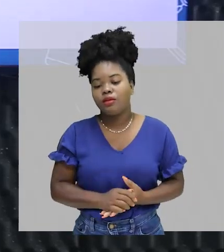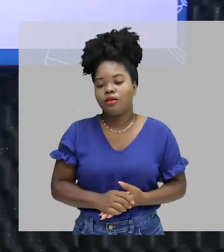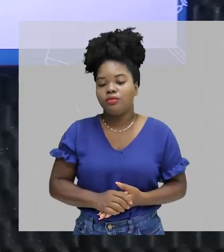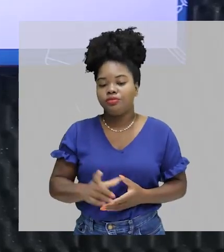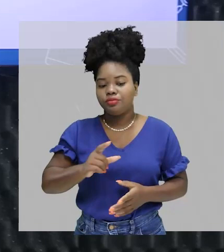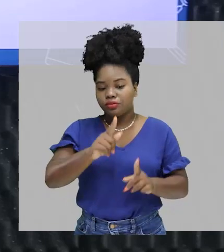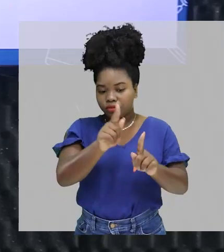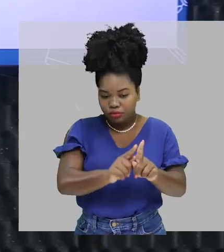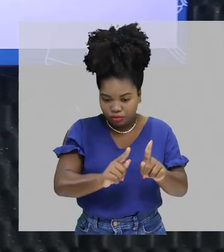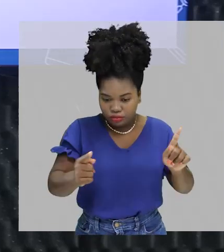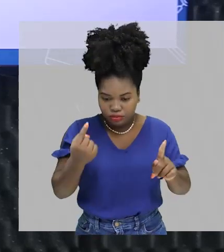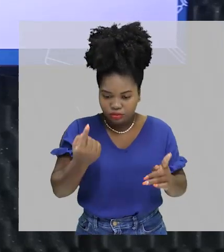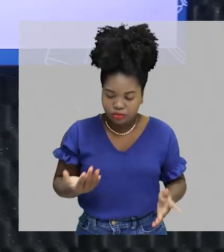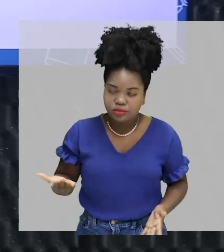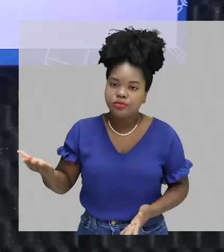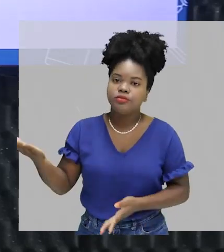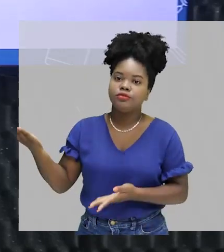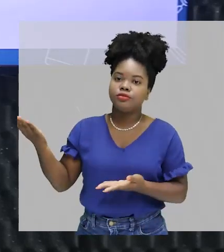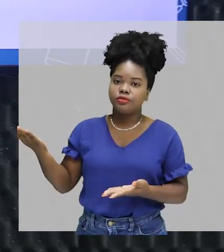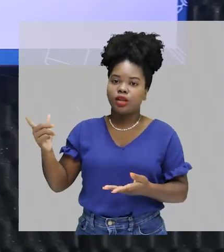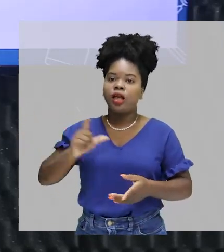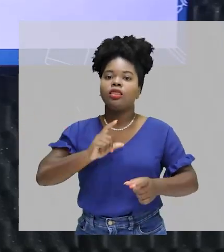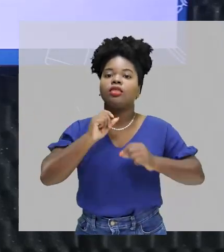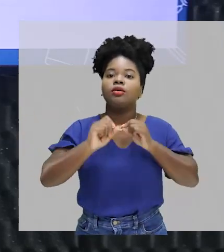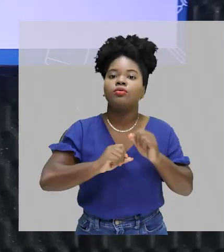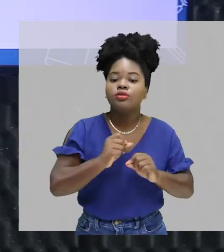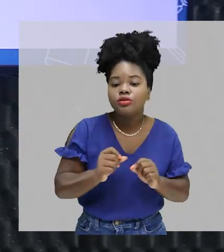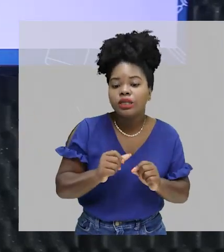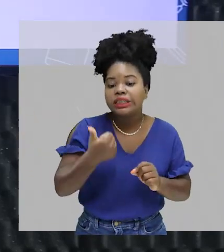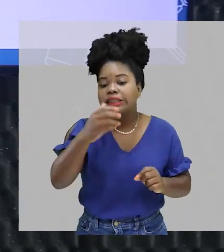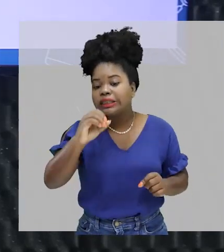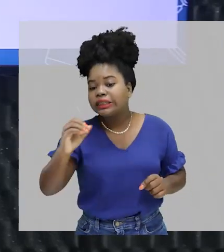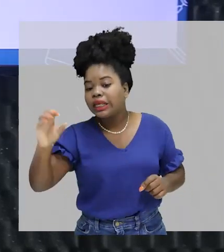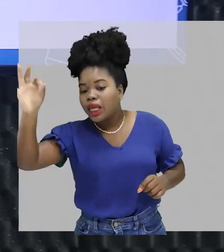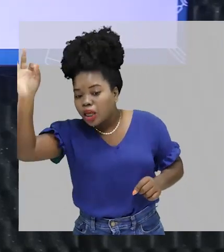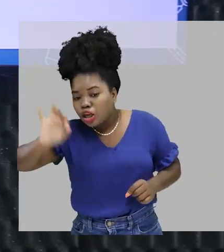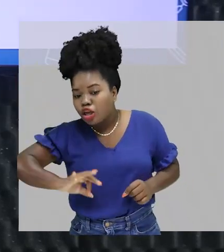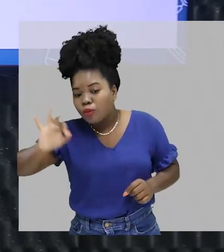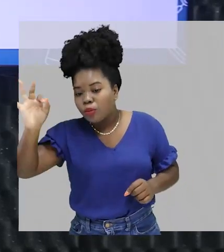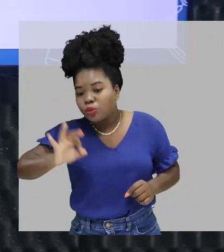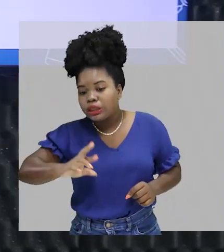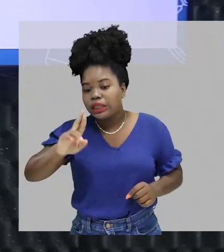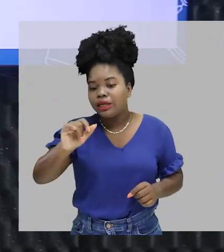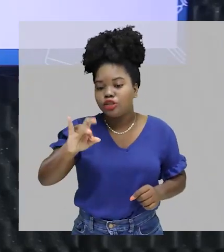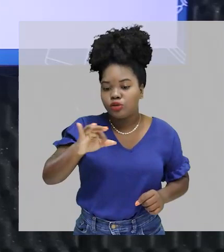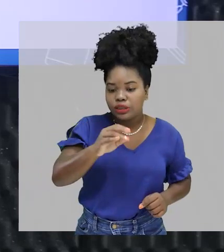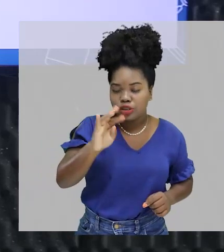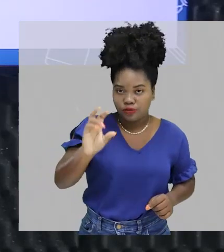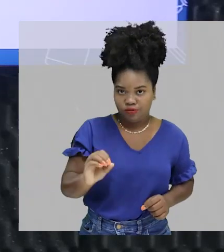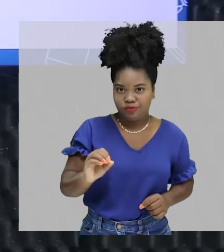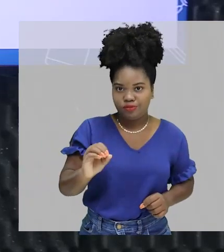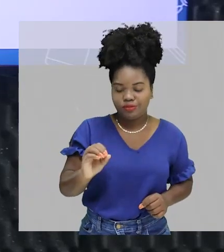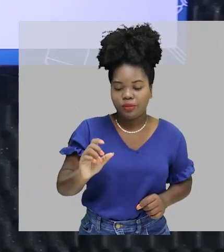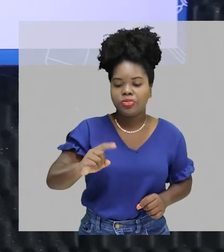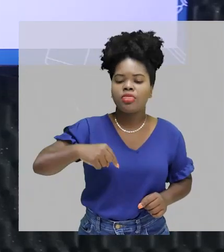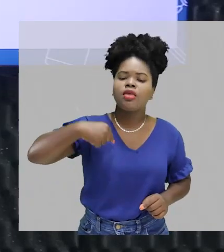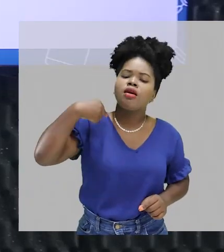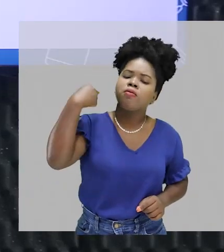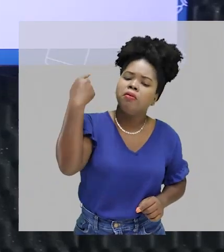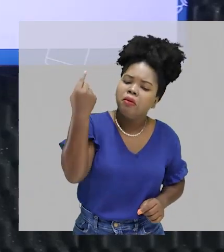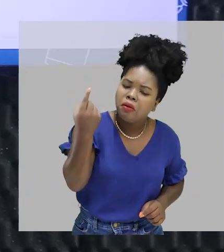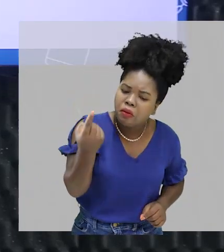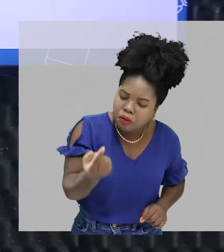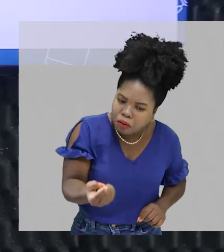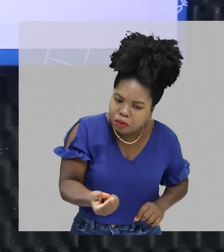um gráfico, certo? Então, eu vou ter inicialmente 100% do elemento radioativo. Depois de um certo